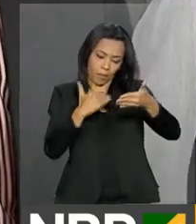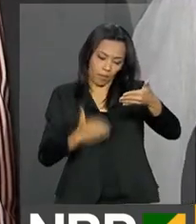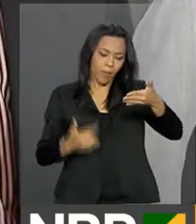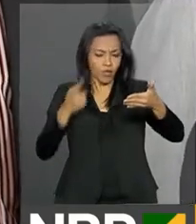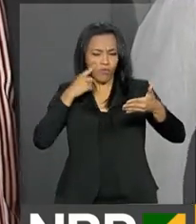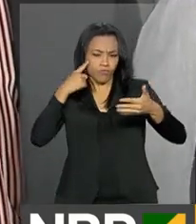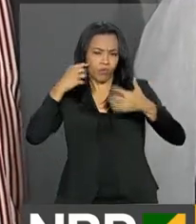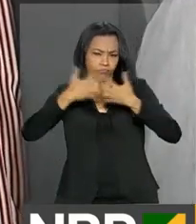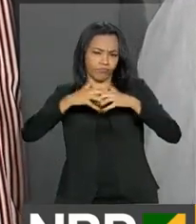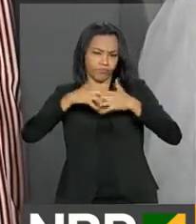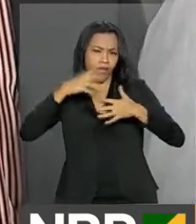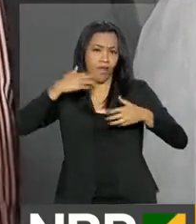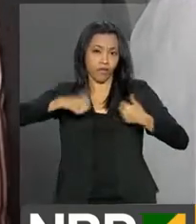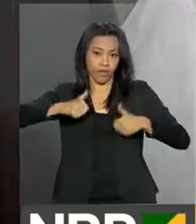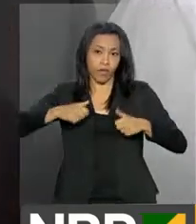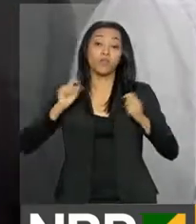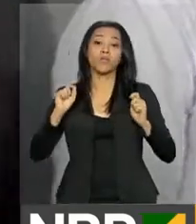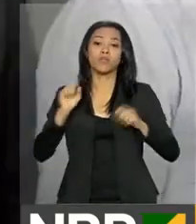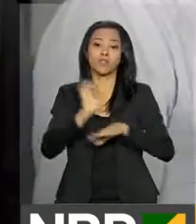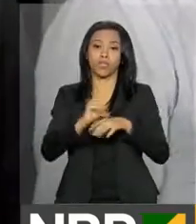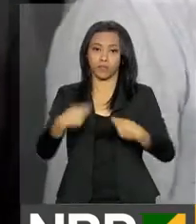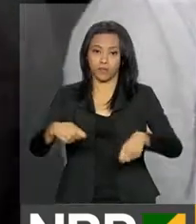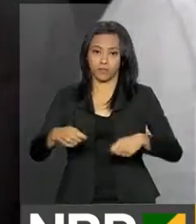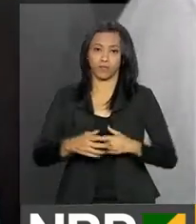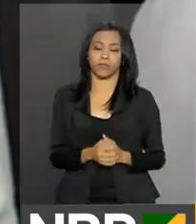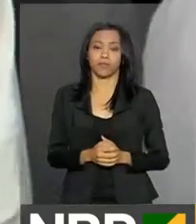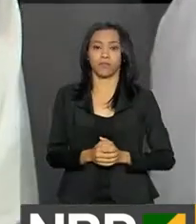as necessidades do Estado.